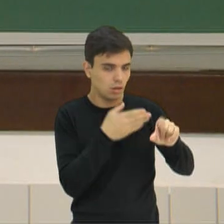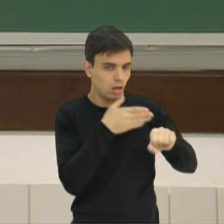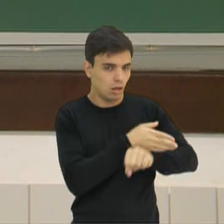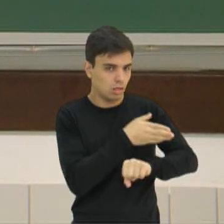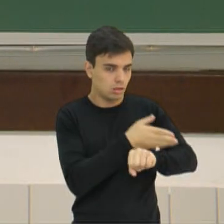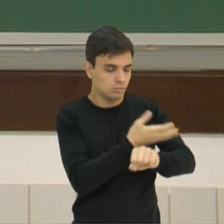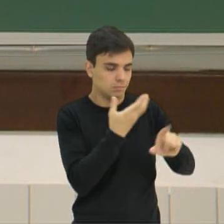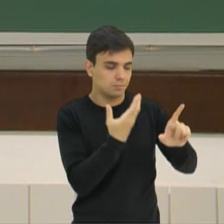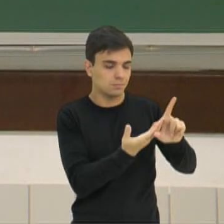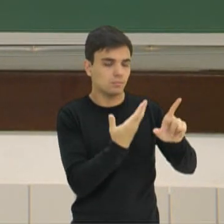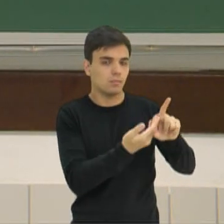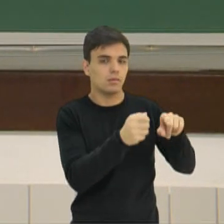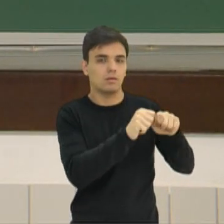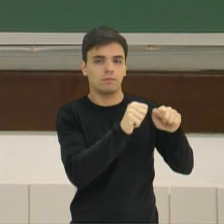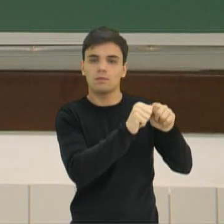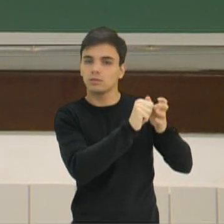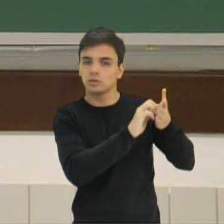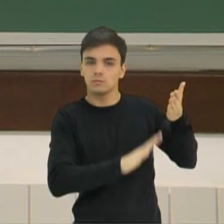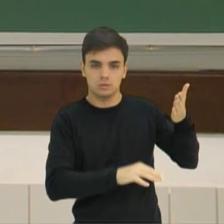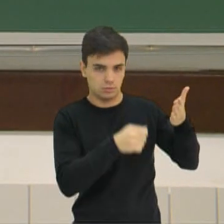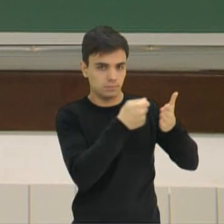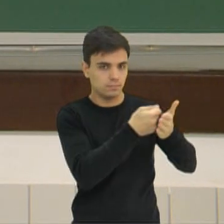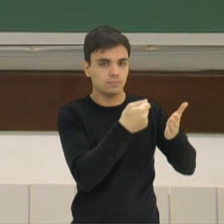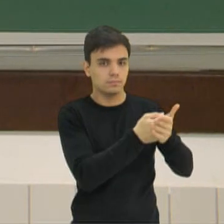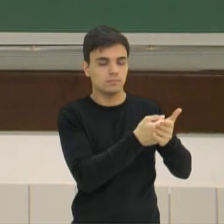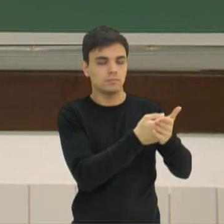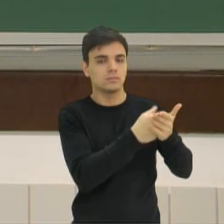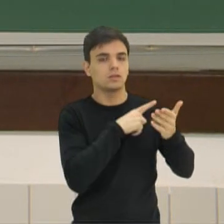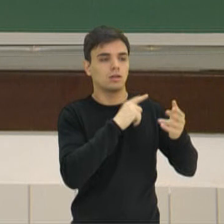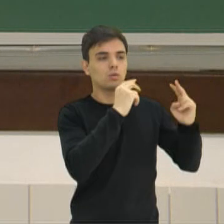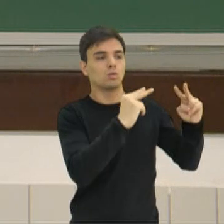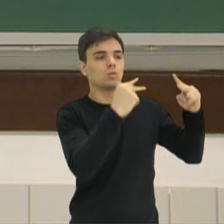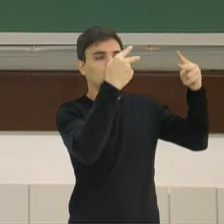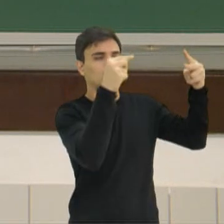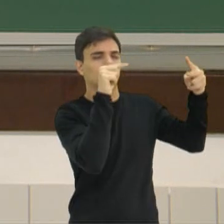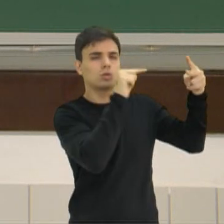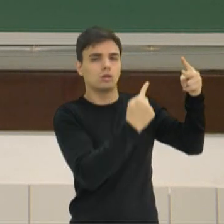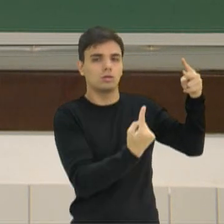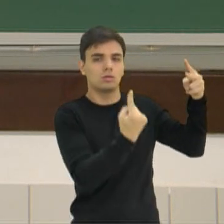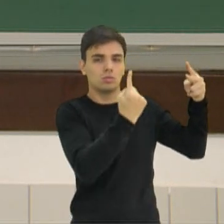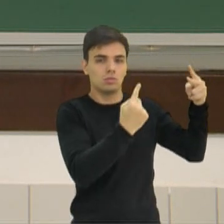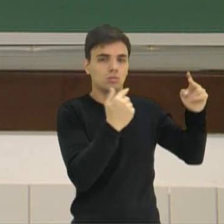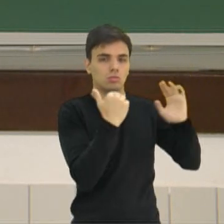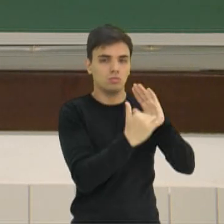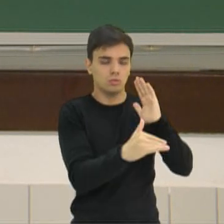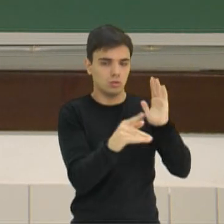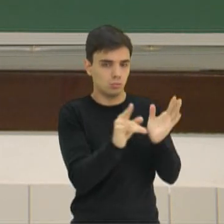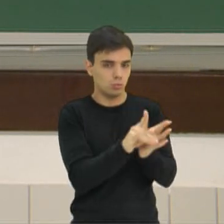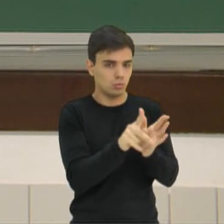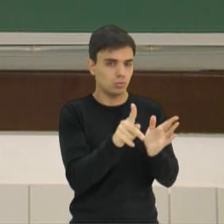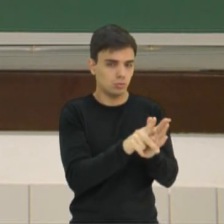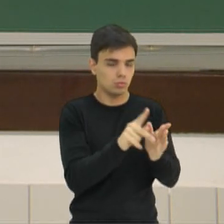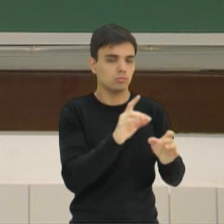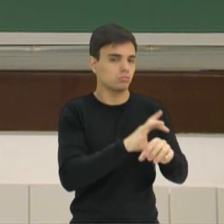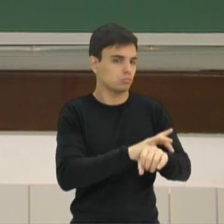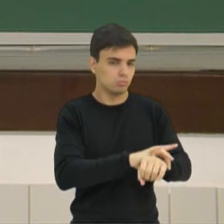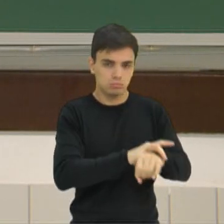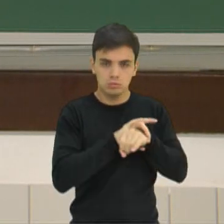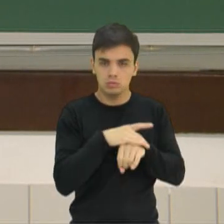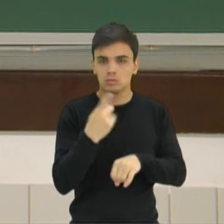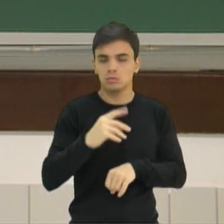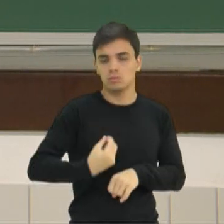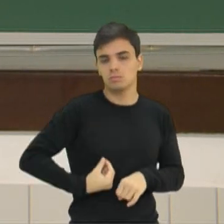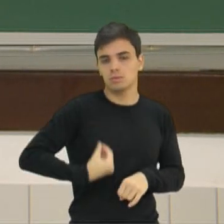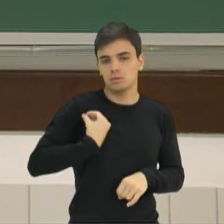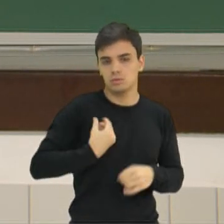aplicativo, realizando a atividade obrigatória no link número 1 e aí enviando fica o registro da tua presença nesta aula